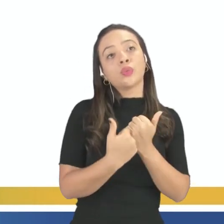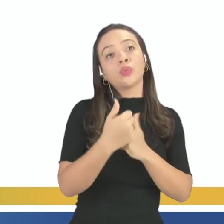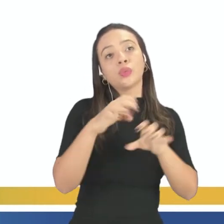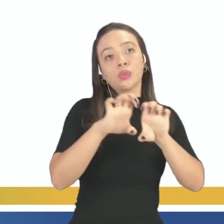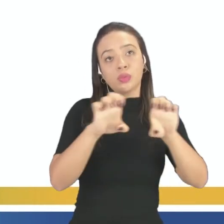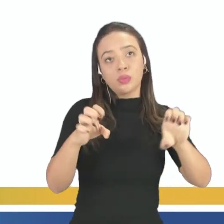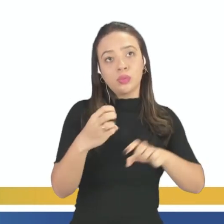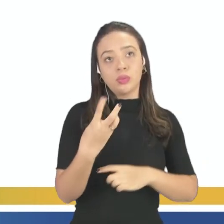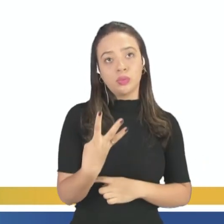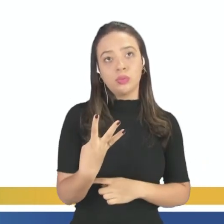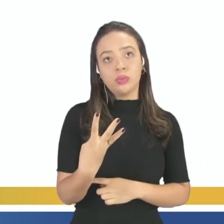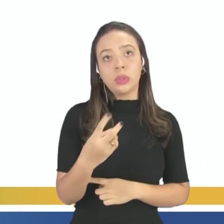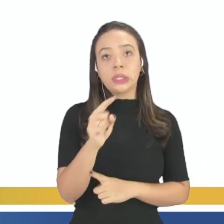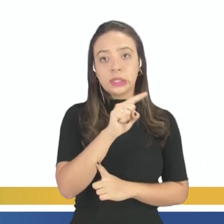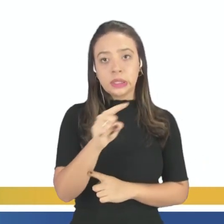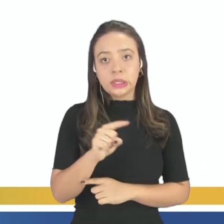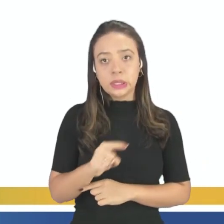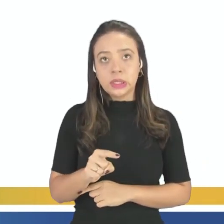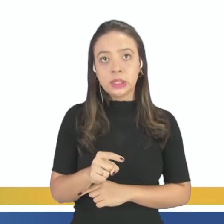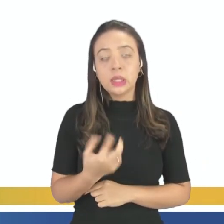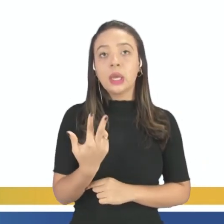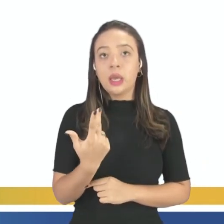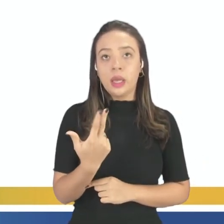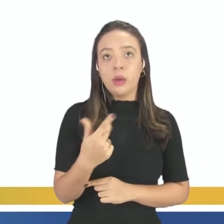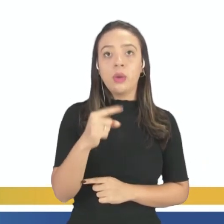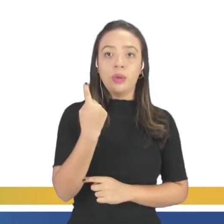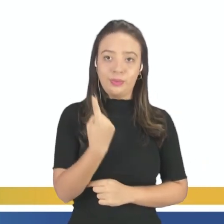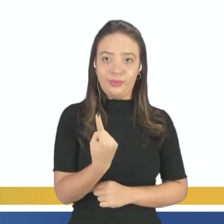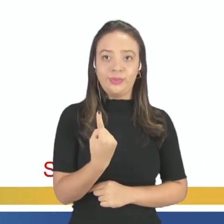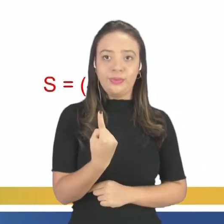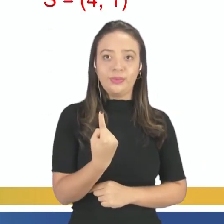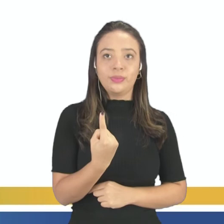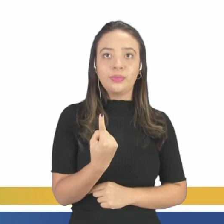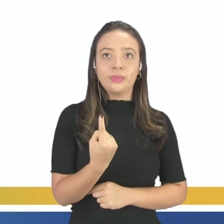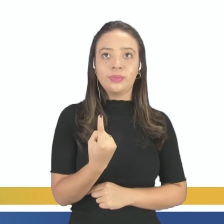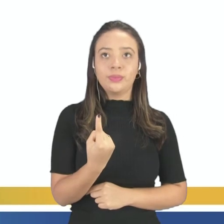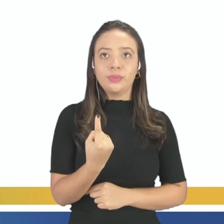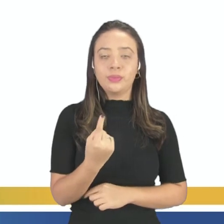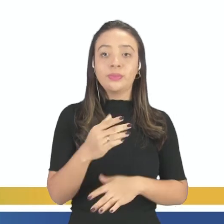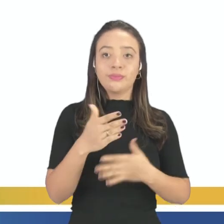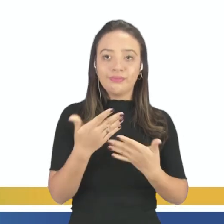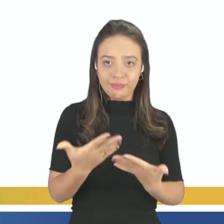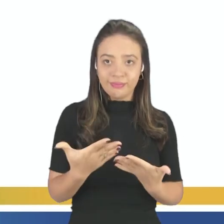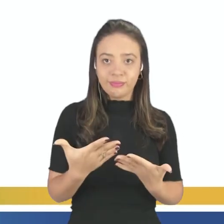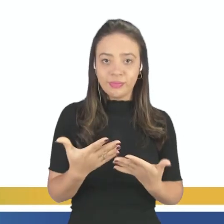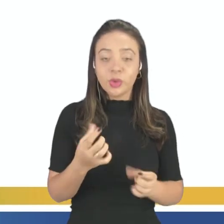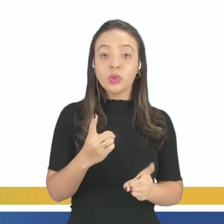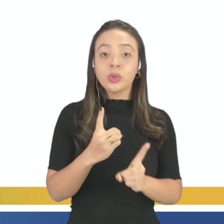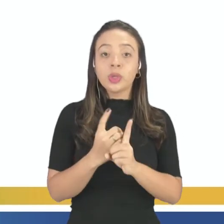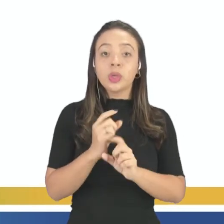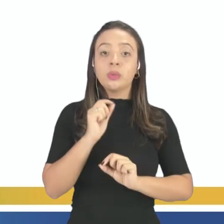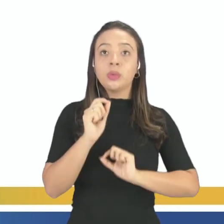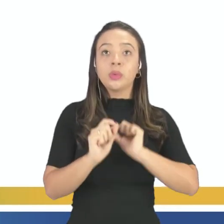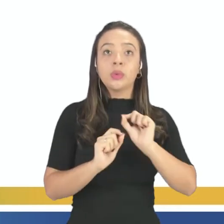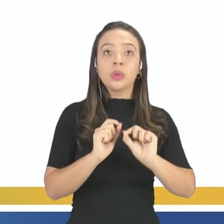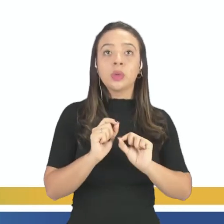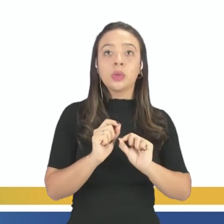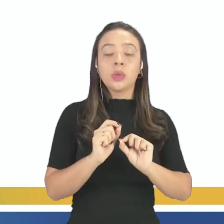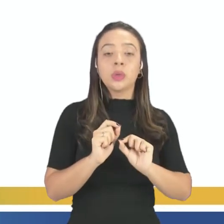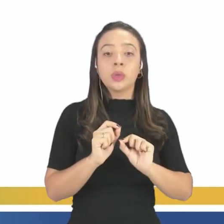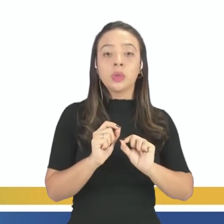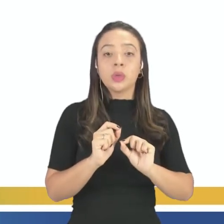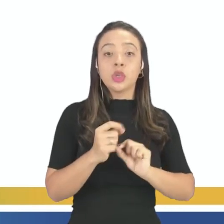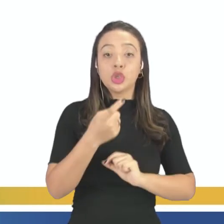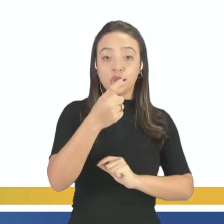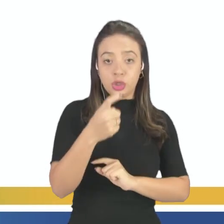de z igual a 1. Ou seja, nós temos agora os valores